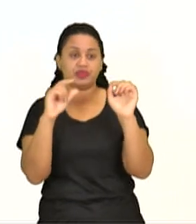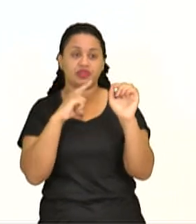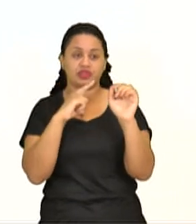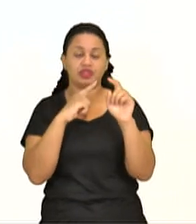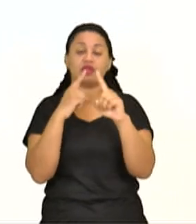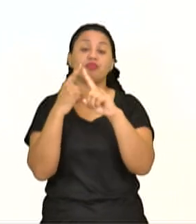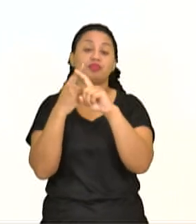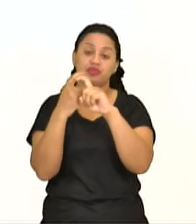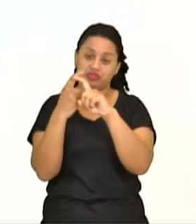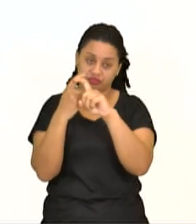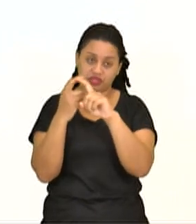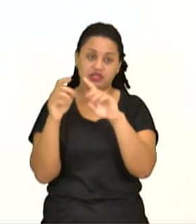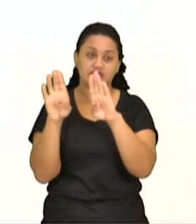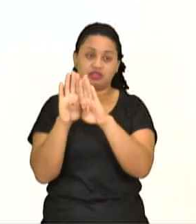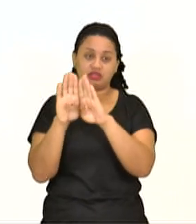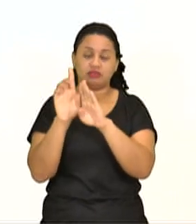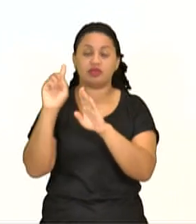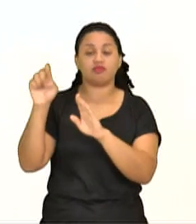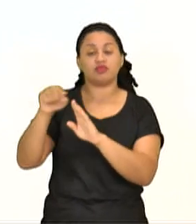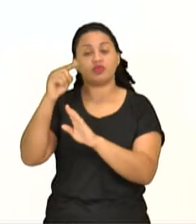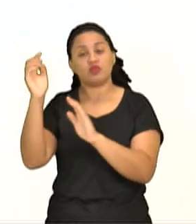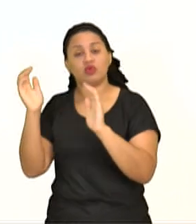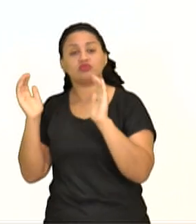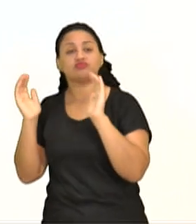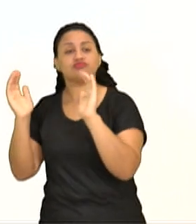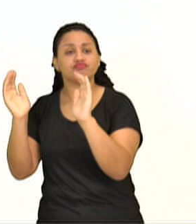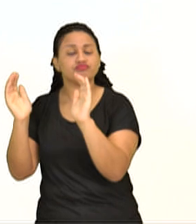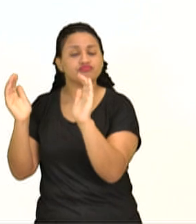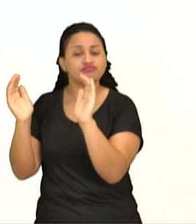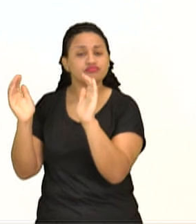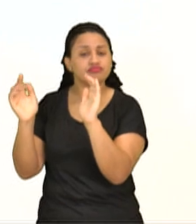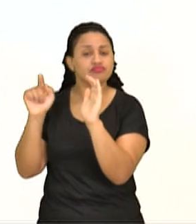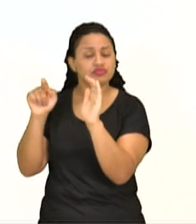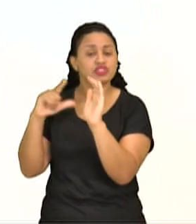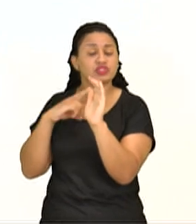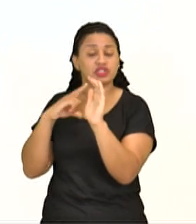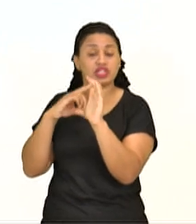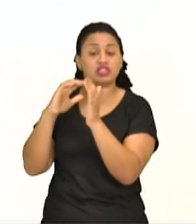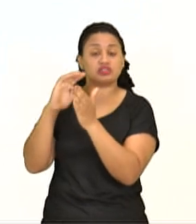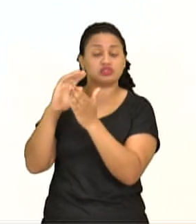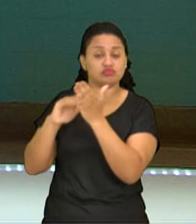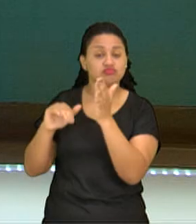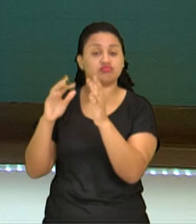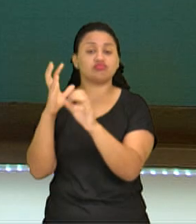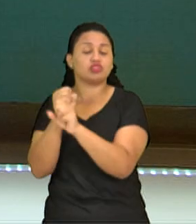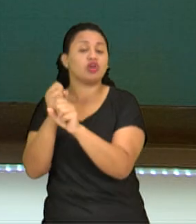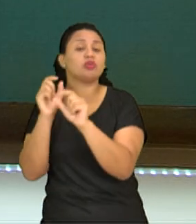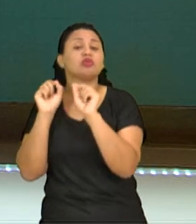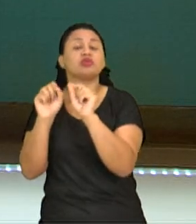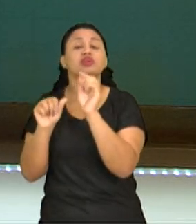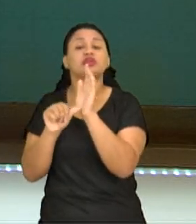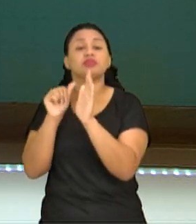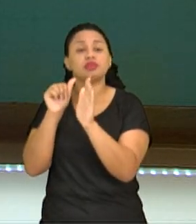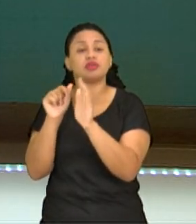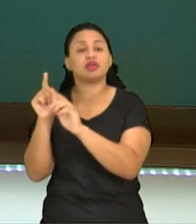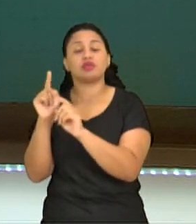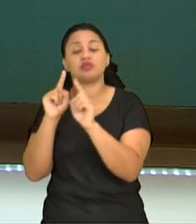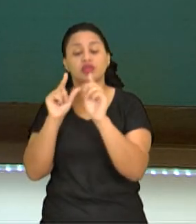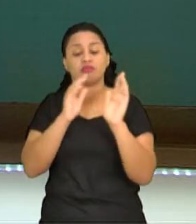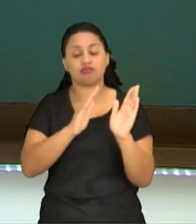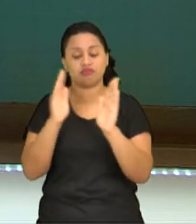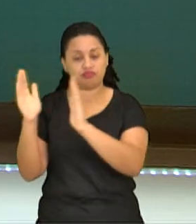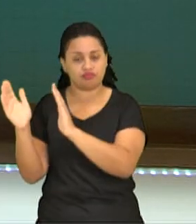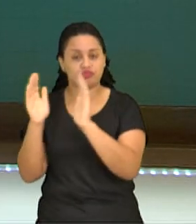parênteses, também essa multiplicação ali. E dentro desse parênteses que só tem subtração e adição, o que eu vou olhar primeiro? O que vem